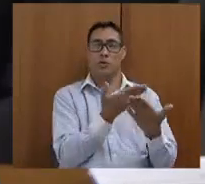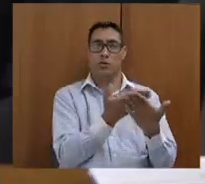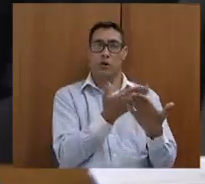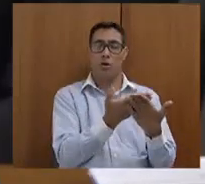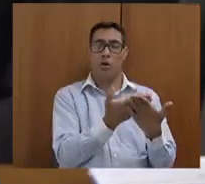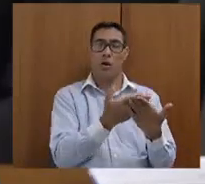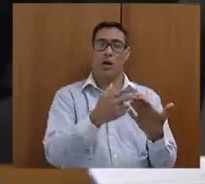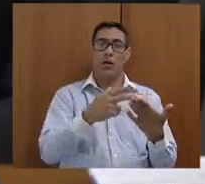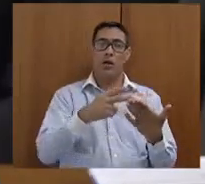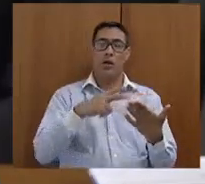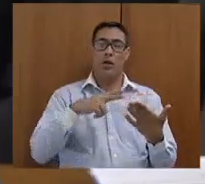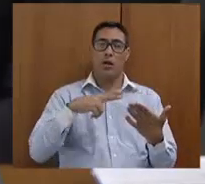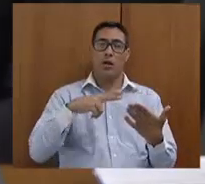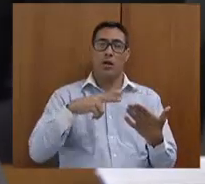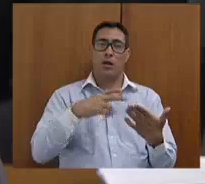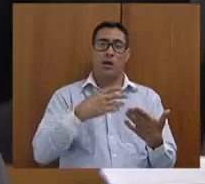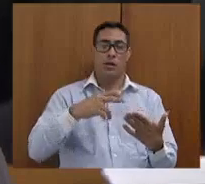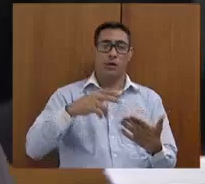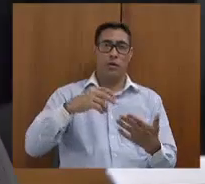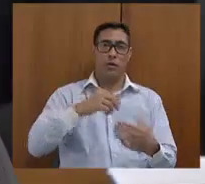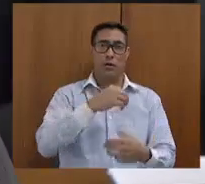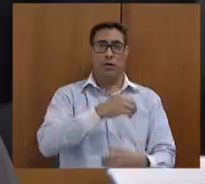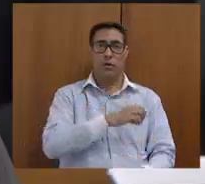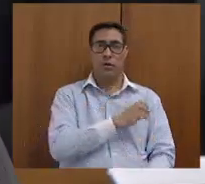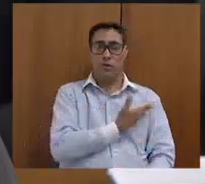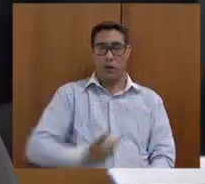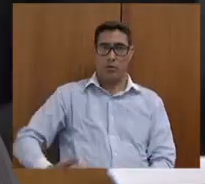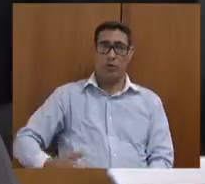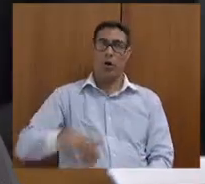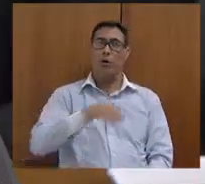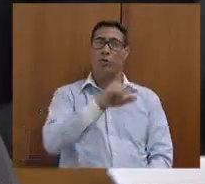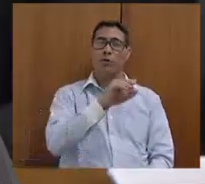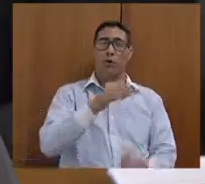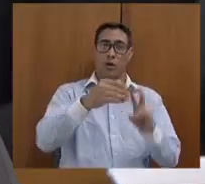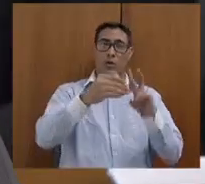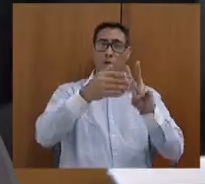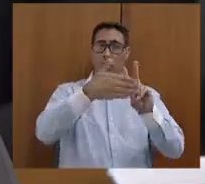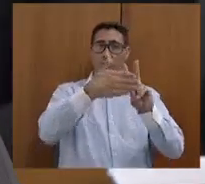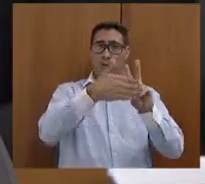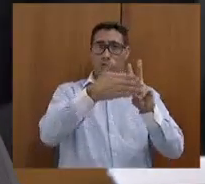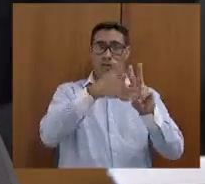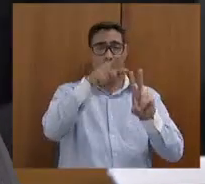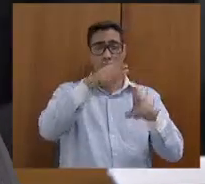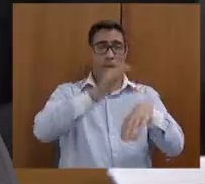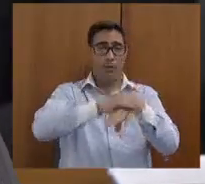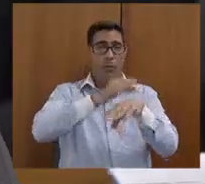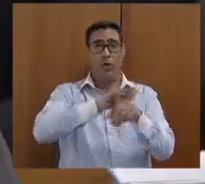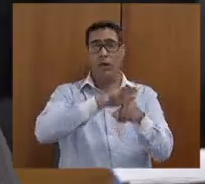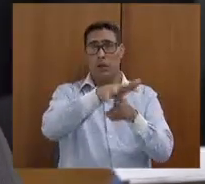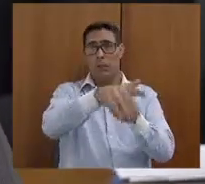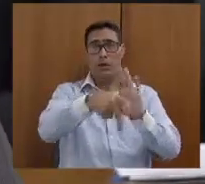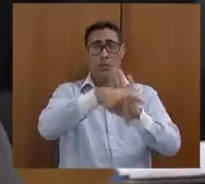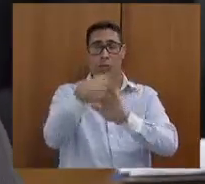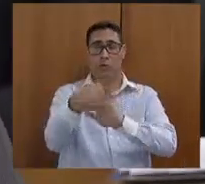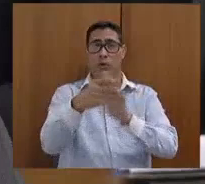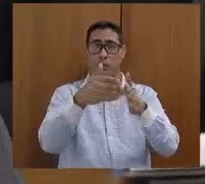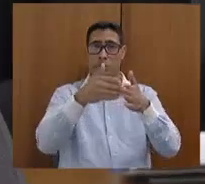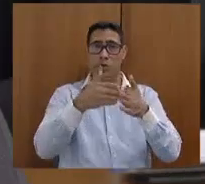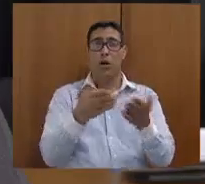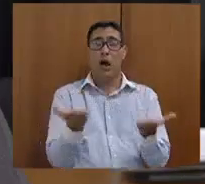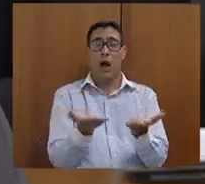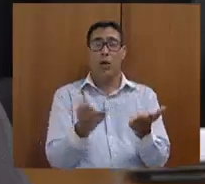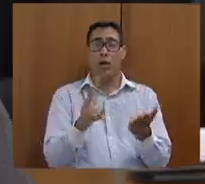indígena em Caldas foi uma demanda da comunidade escolar e é importante registrar que agora